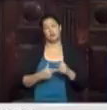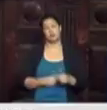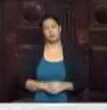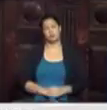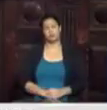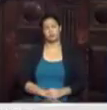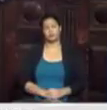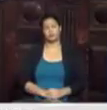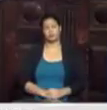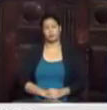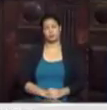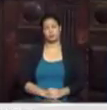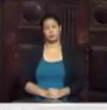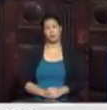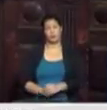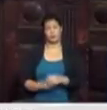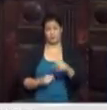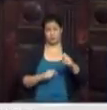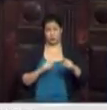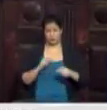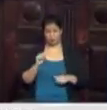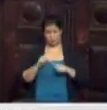Na reforma trabalhista,